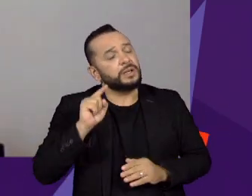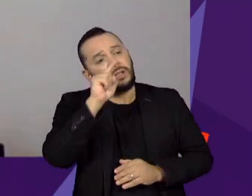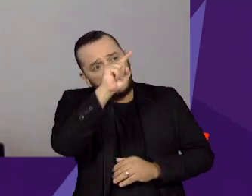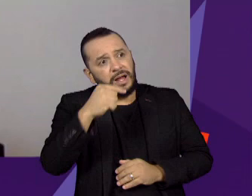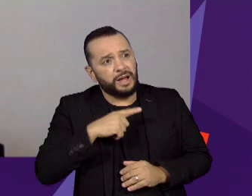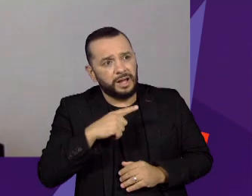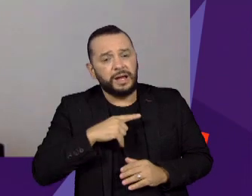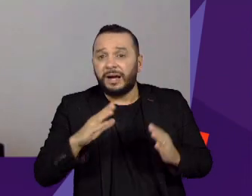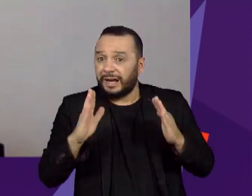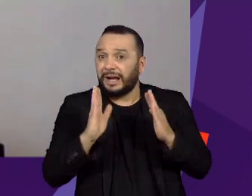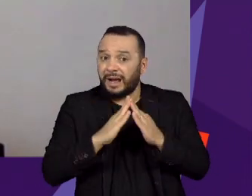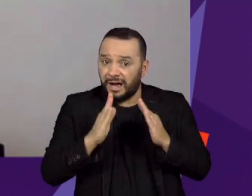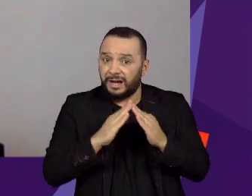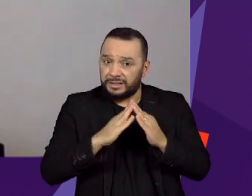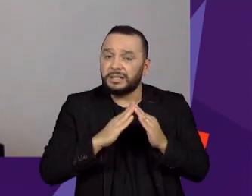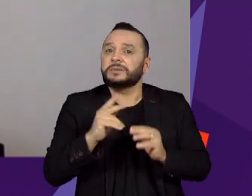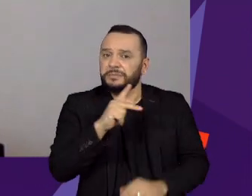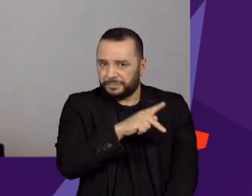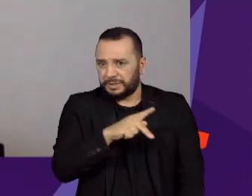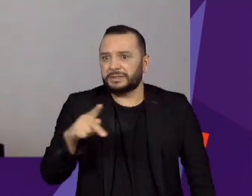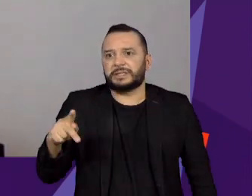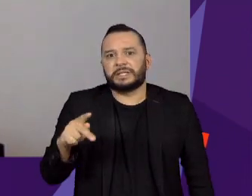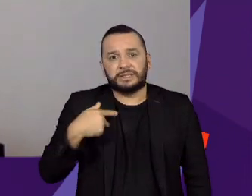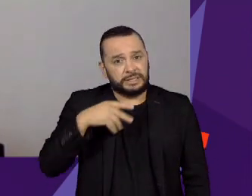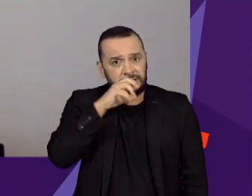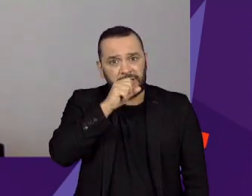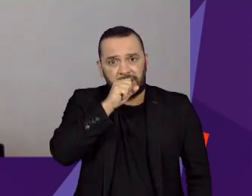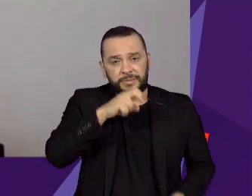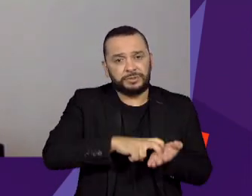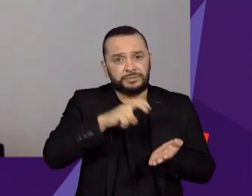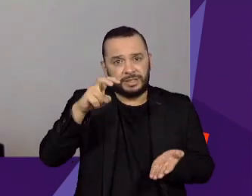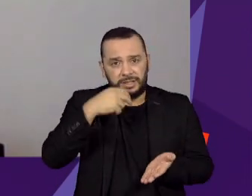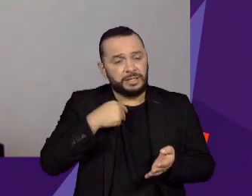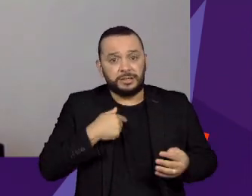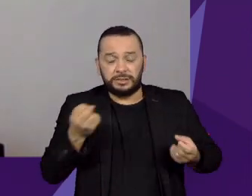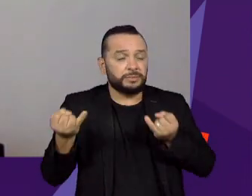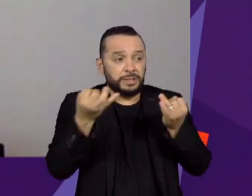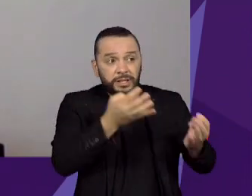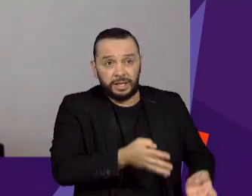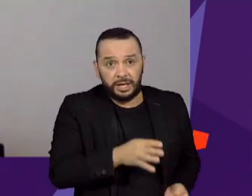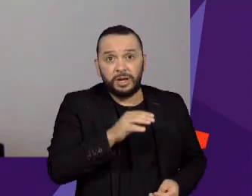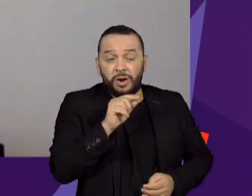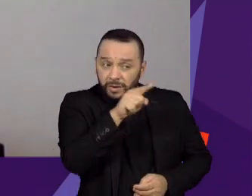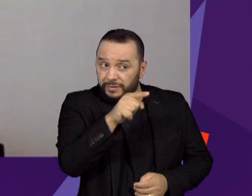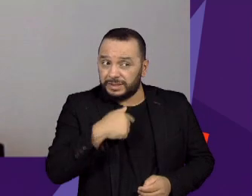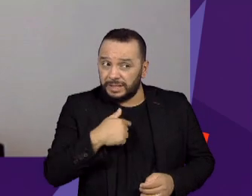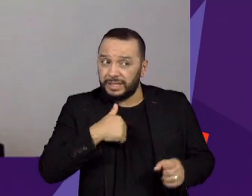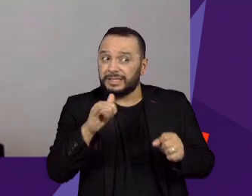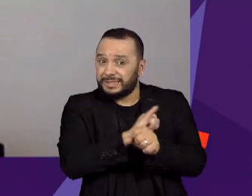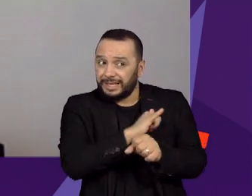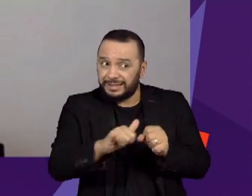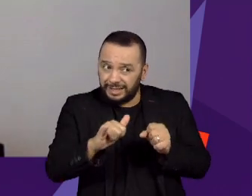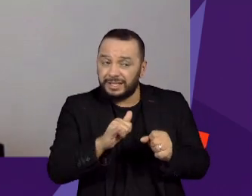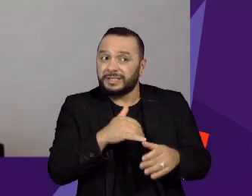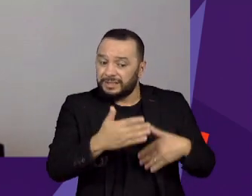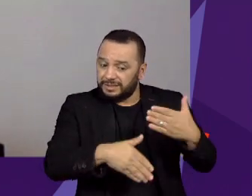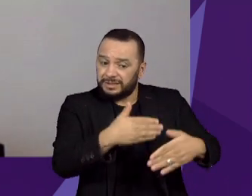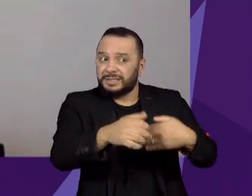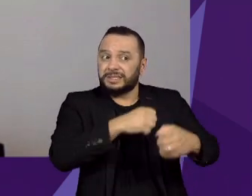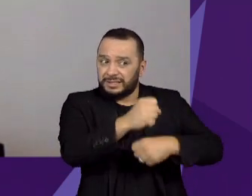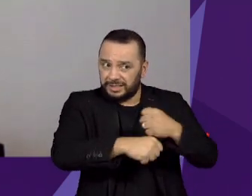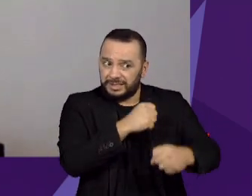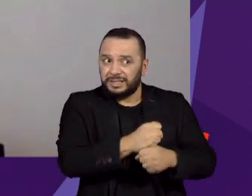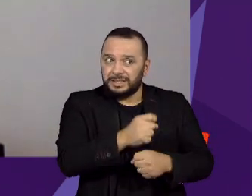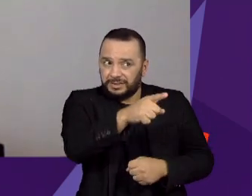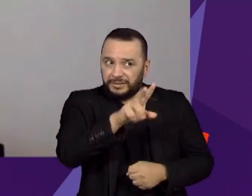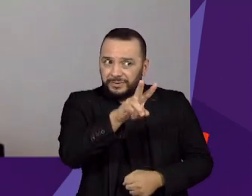Planalto, num sábado de manhã, e tive que dizer para ele, olha, o caminho que o senhor está indo aí para esse ano, matematicamente,